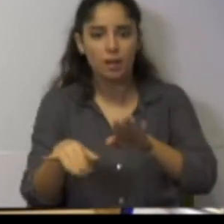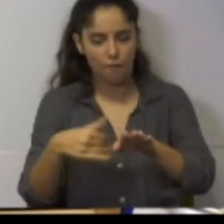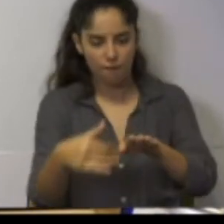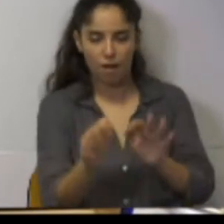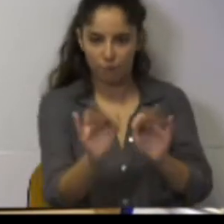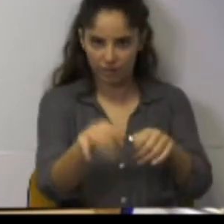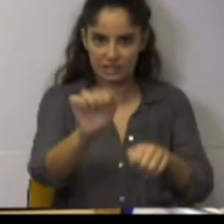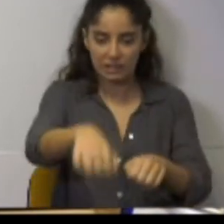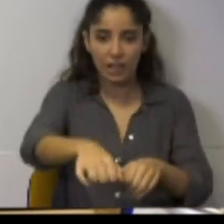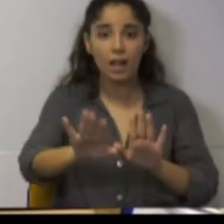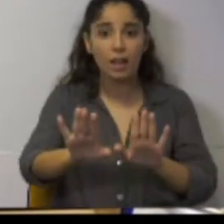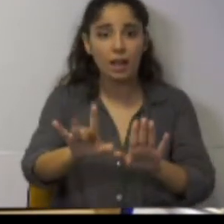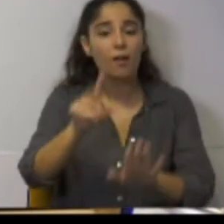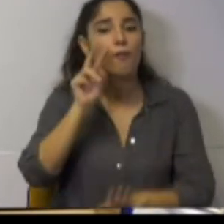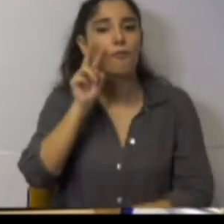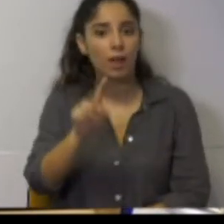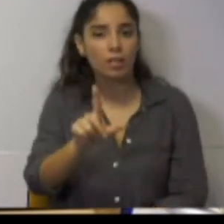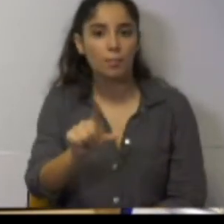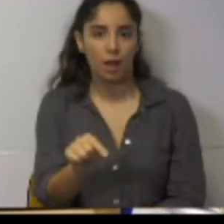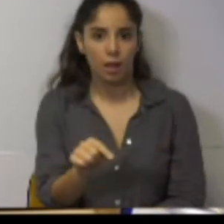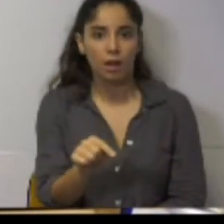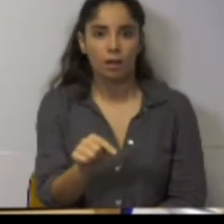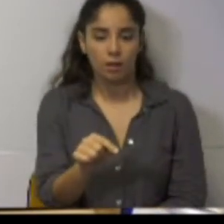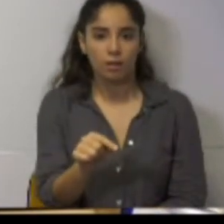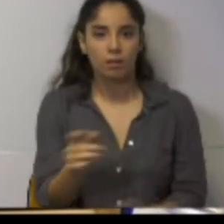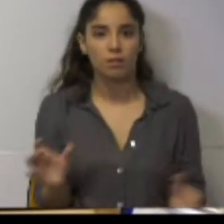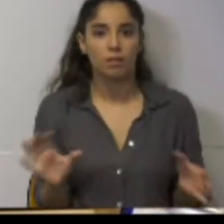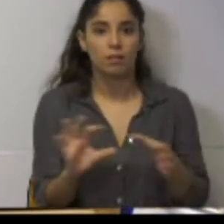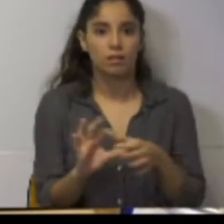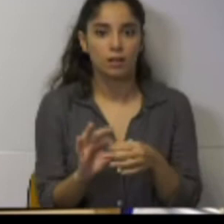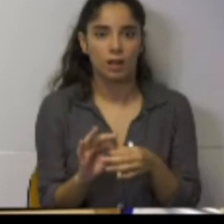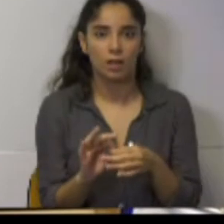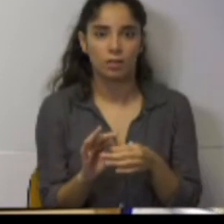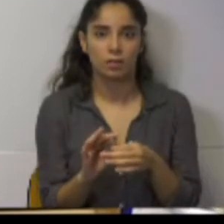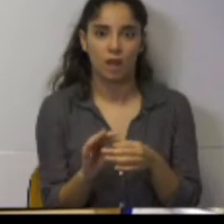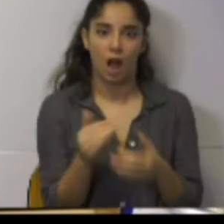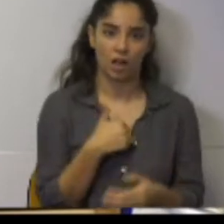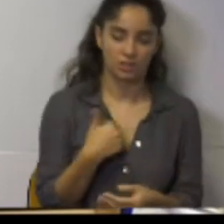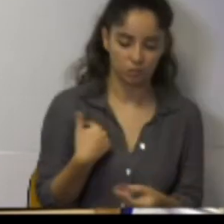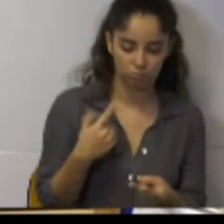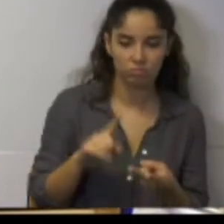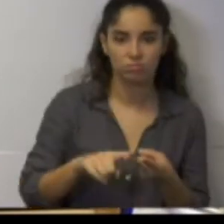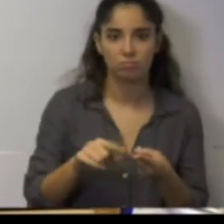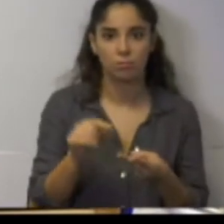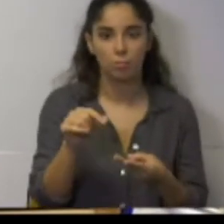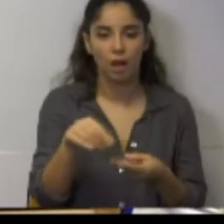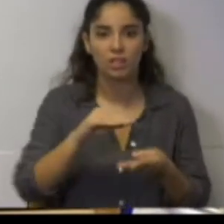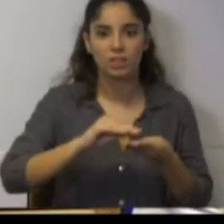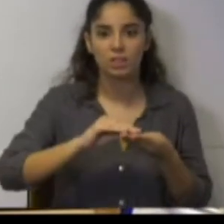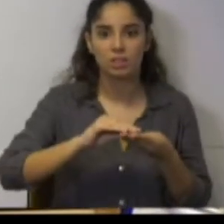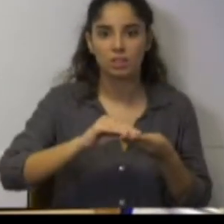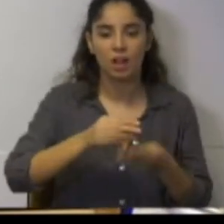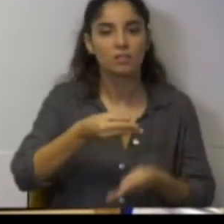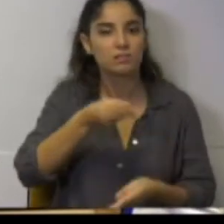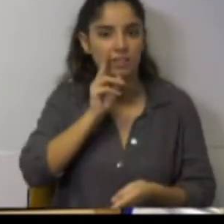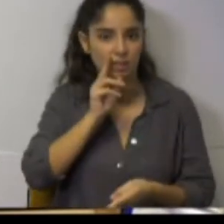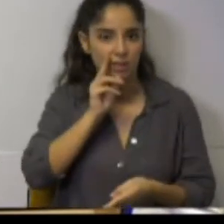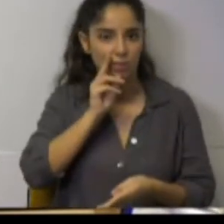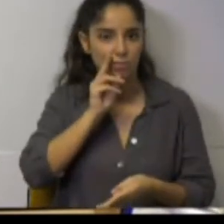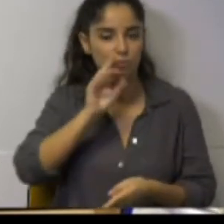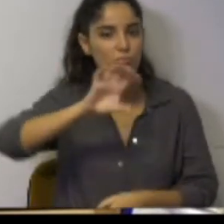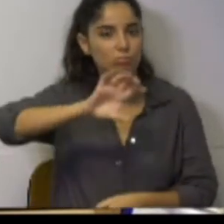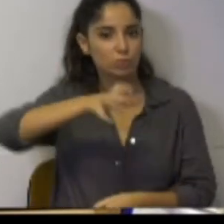terminar. Veja-se que em questões de IA Saúde, em questão da Direção Regional,